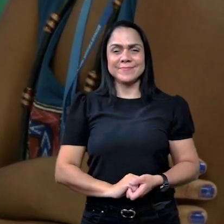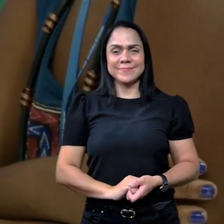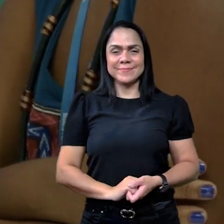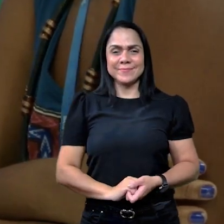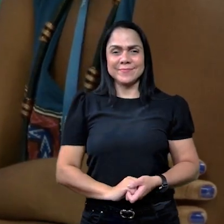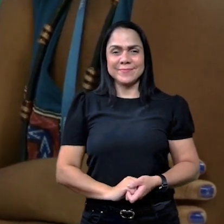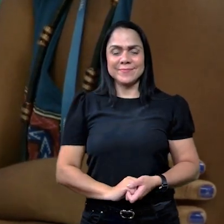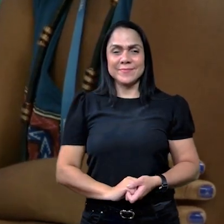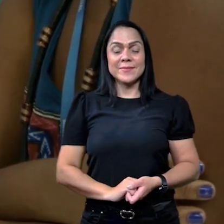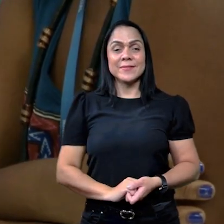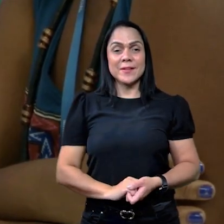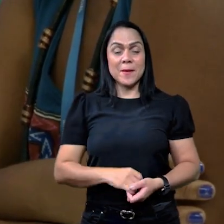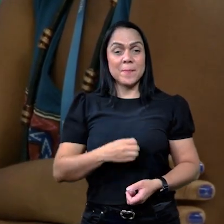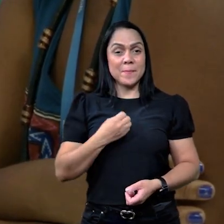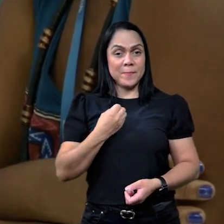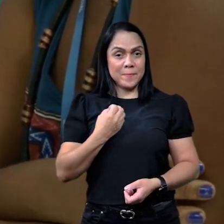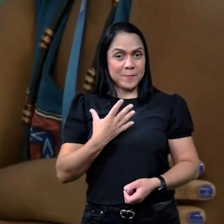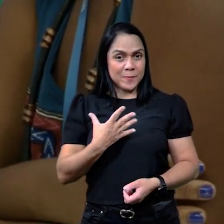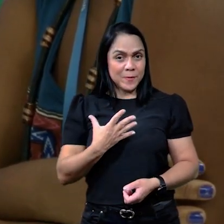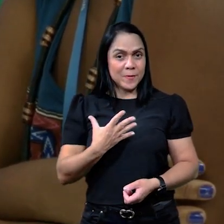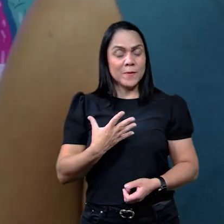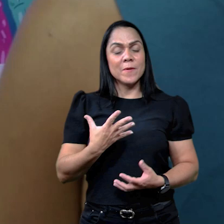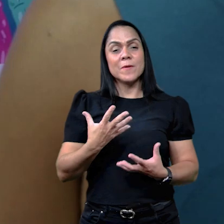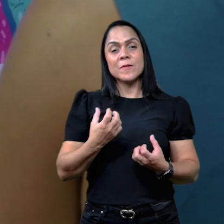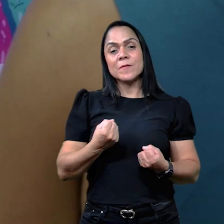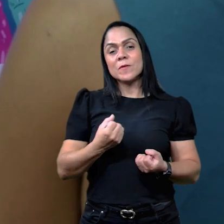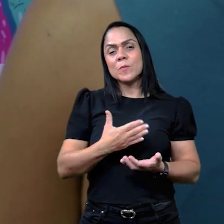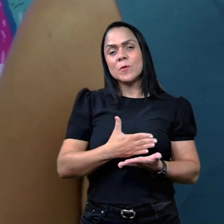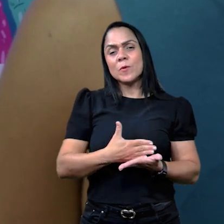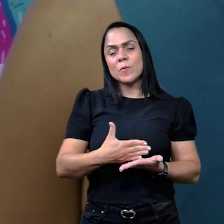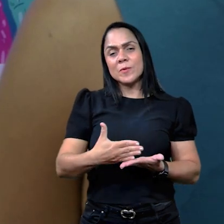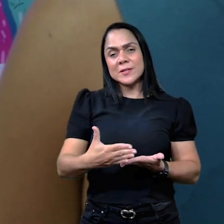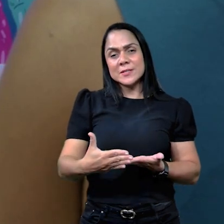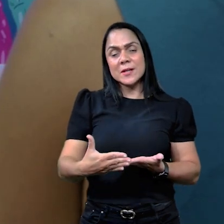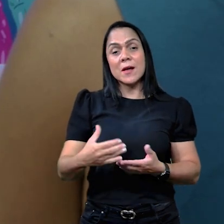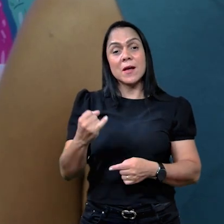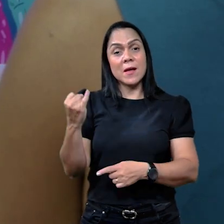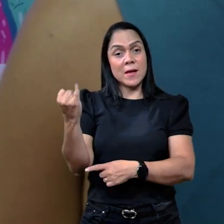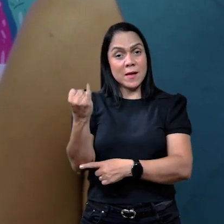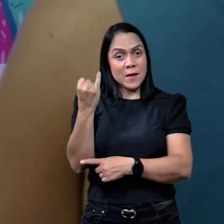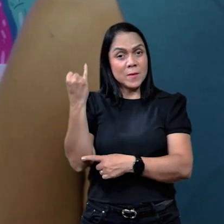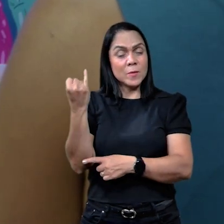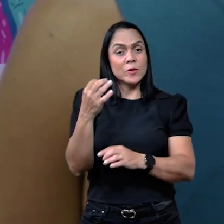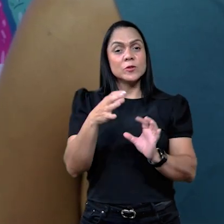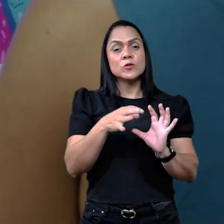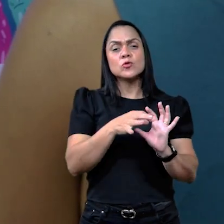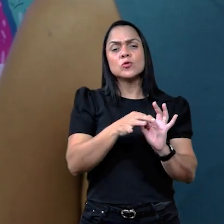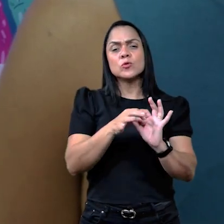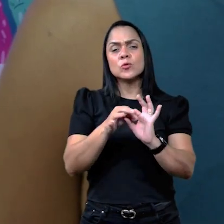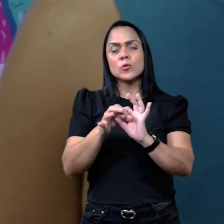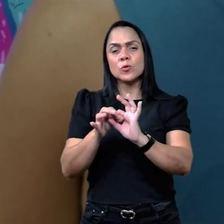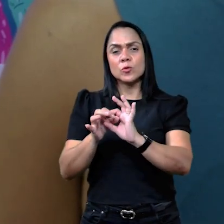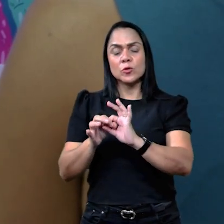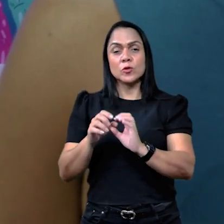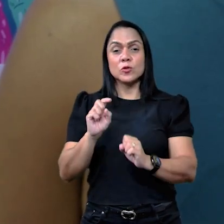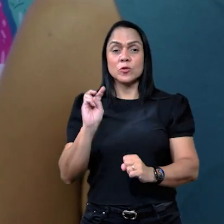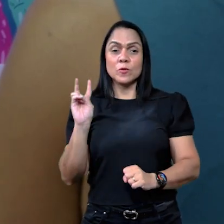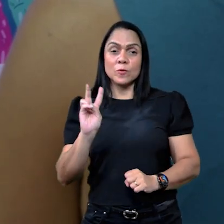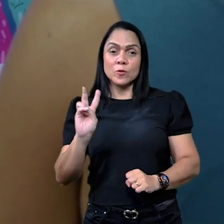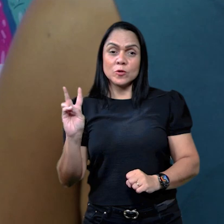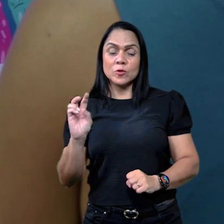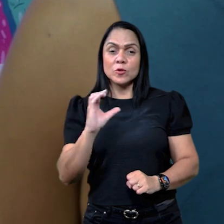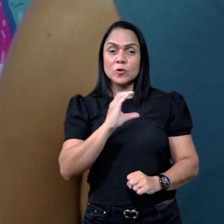isso. Muito bem. Antes da gente começar, é importante a gente contextualizar, né? Vocês são